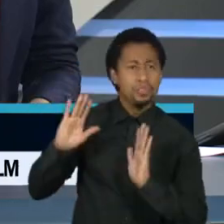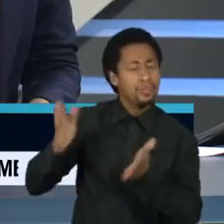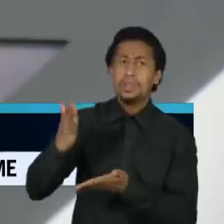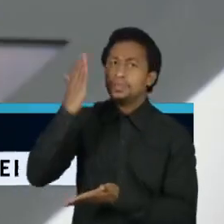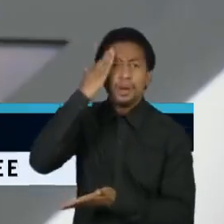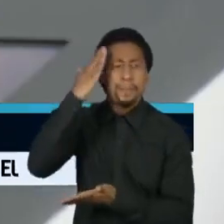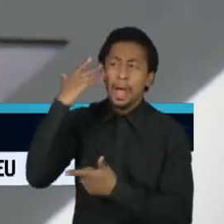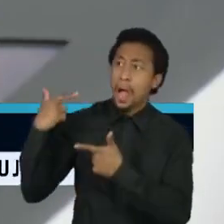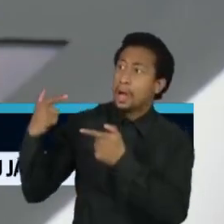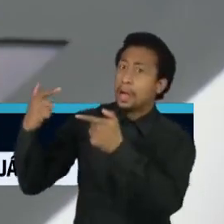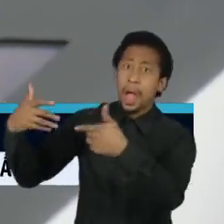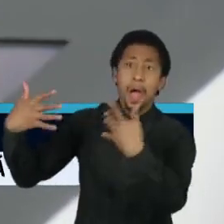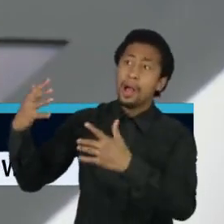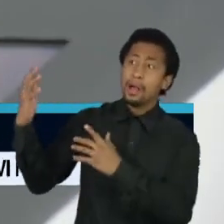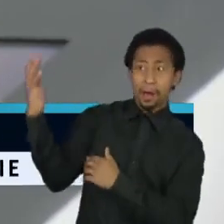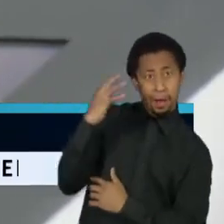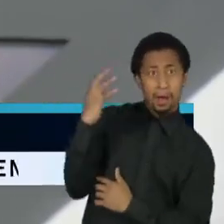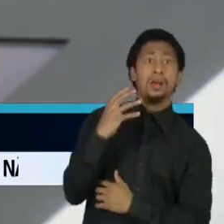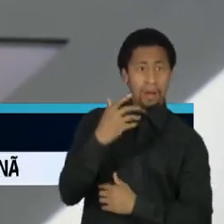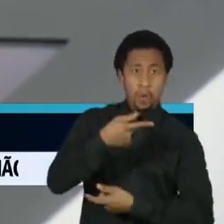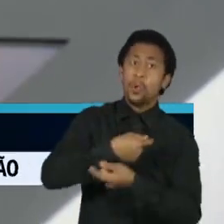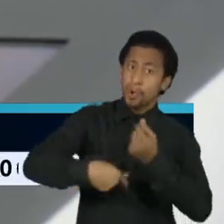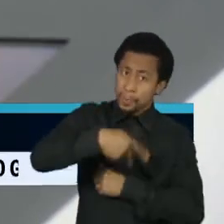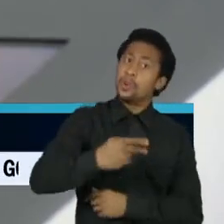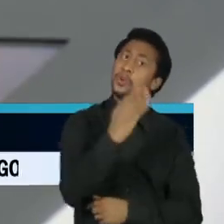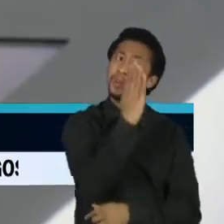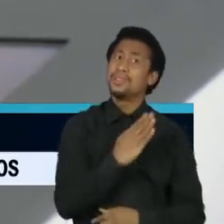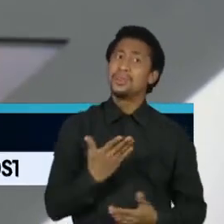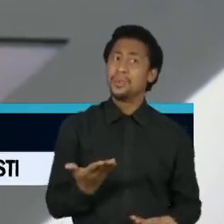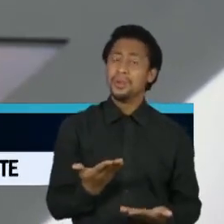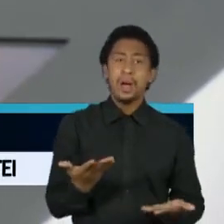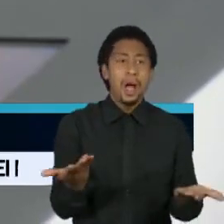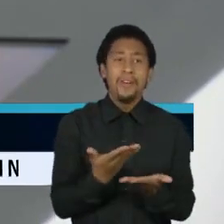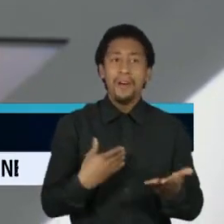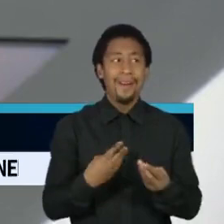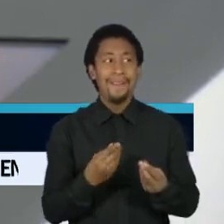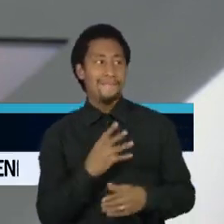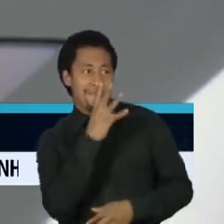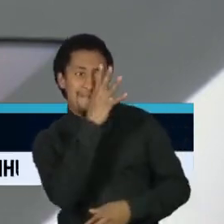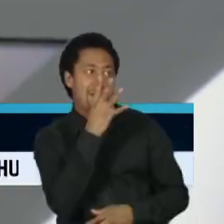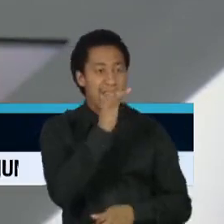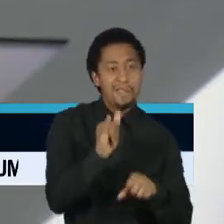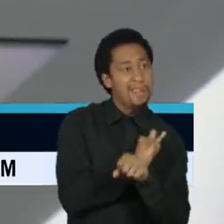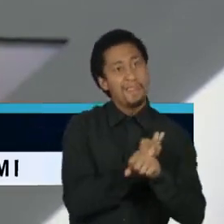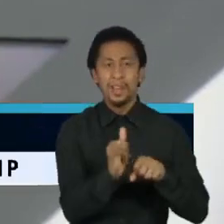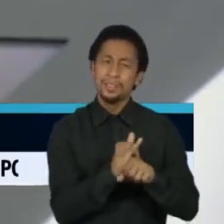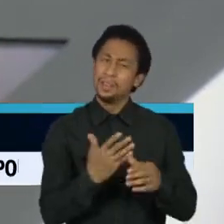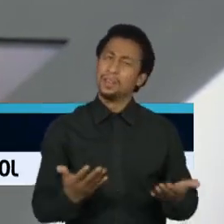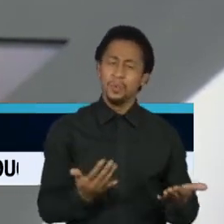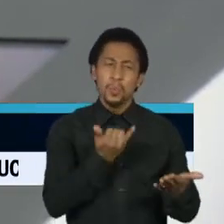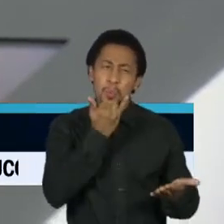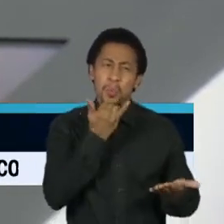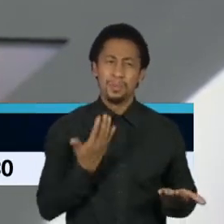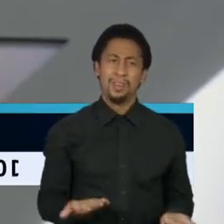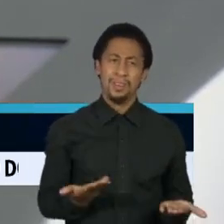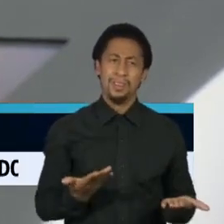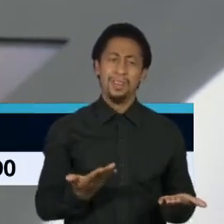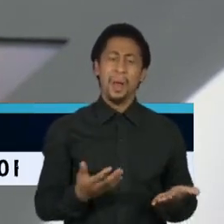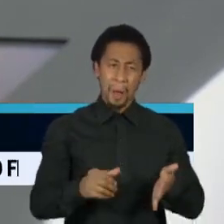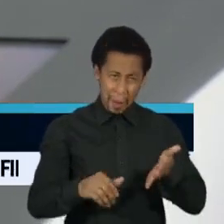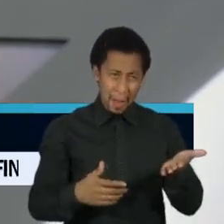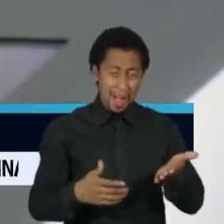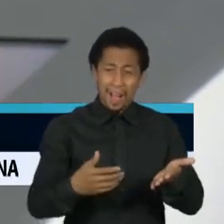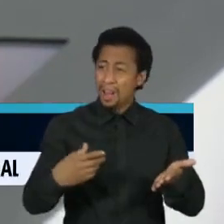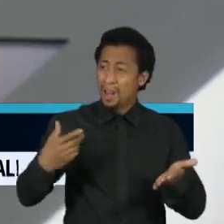tem justificativa para improvisar depois de tanto tempo. E mais, não é a primeira vez que o preço do petróleo chega nesse preço e nem vai ser a